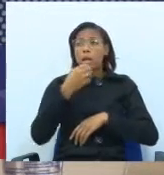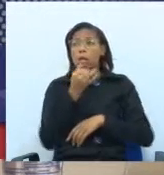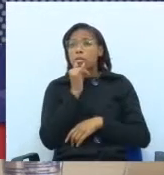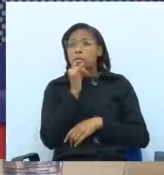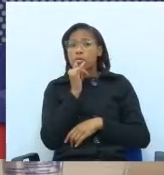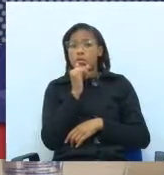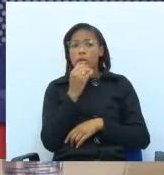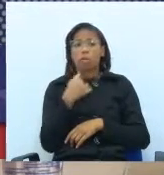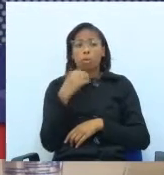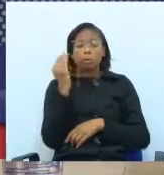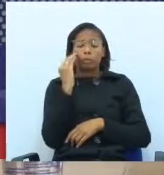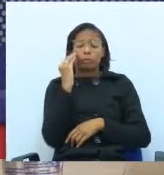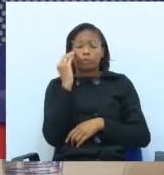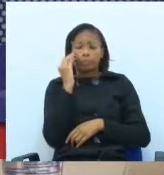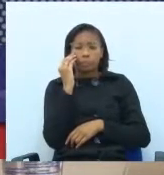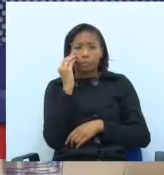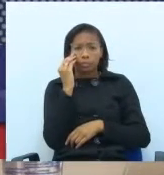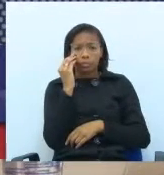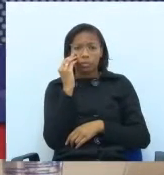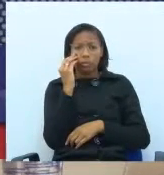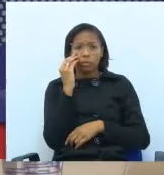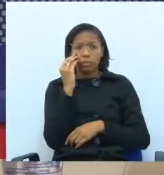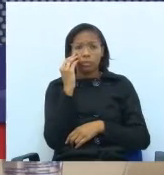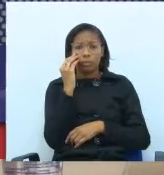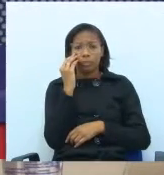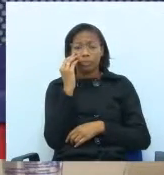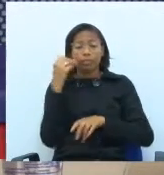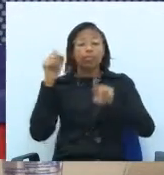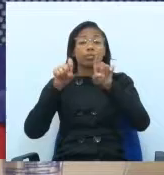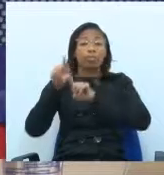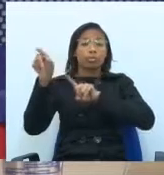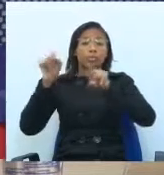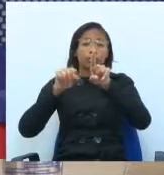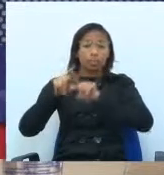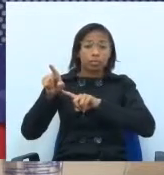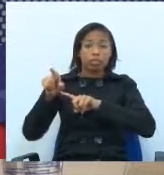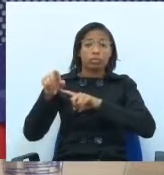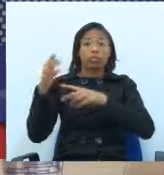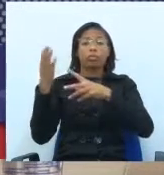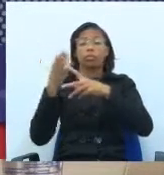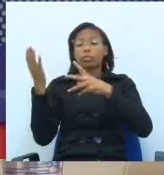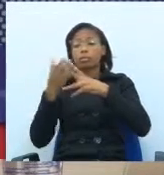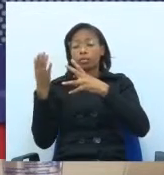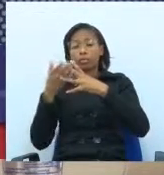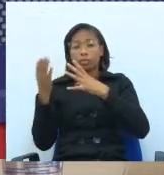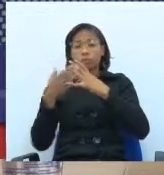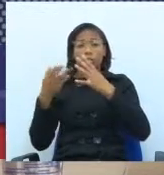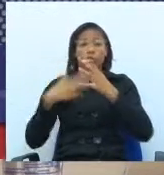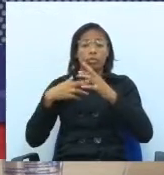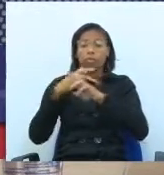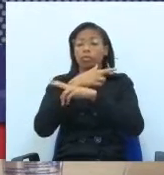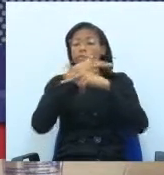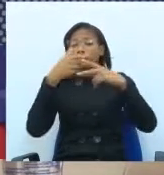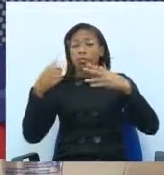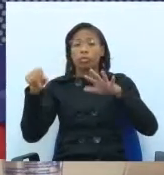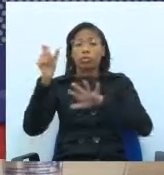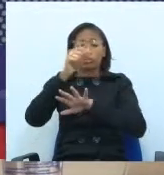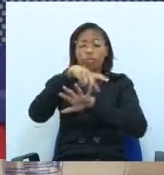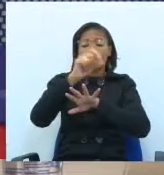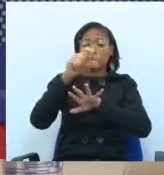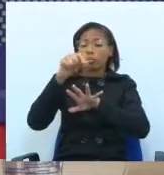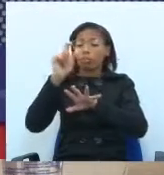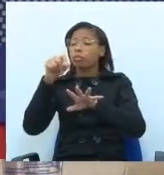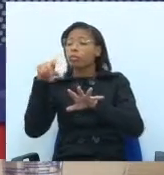eu concentrar um trabalho em credores, em maiores credores, eu criar alternativas de financiamento